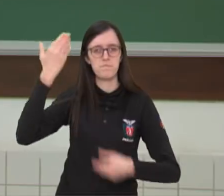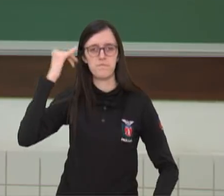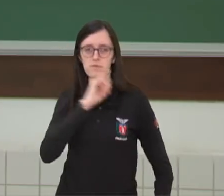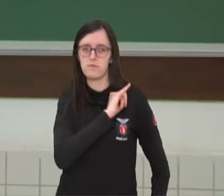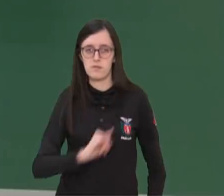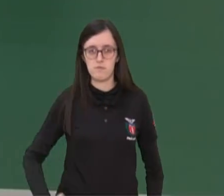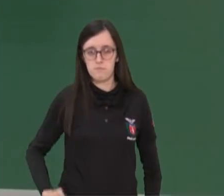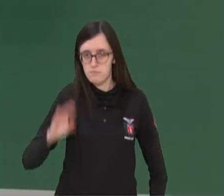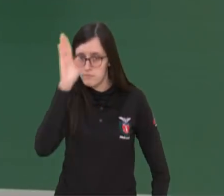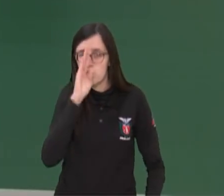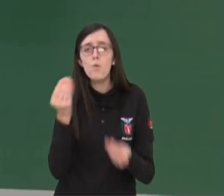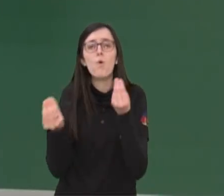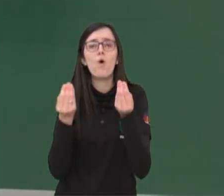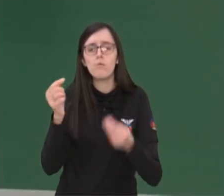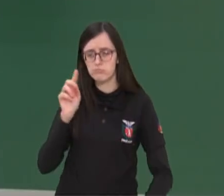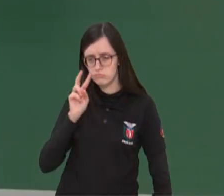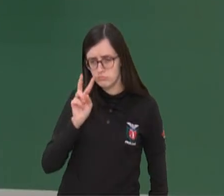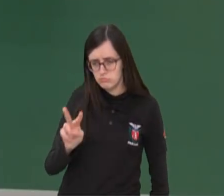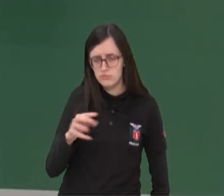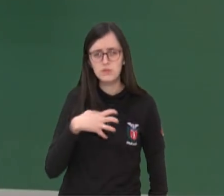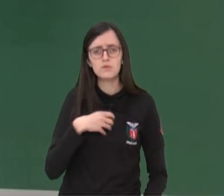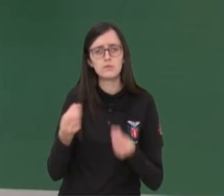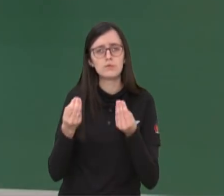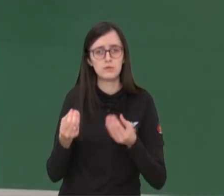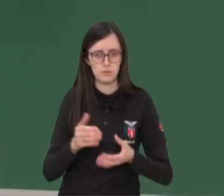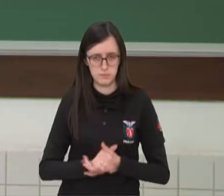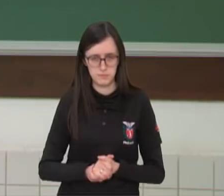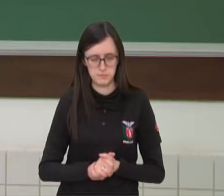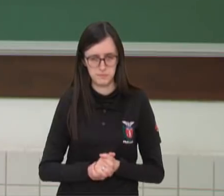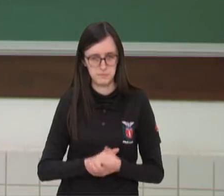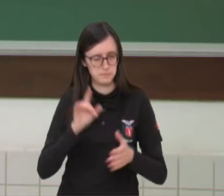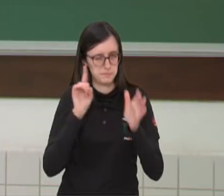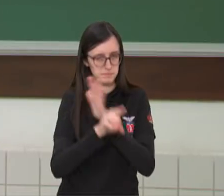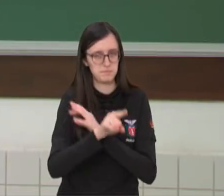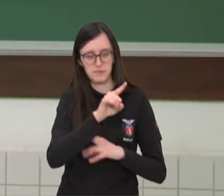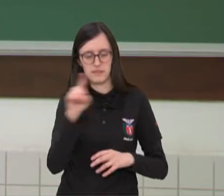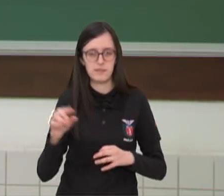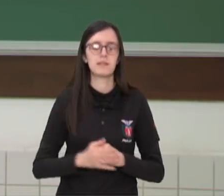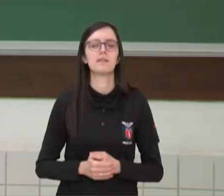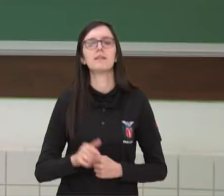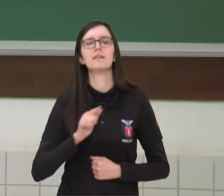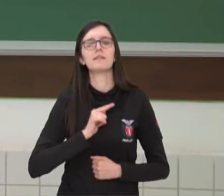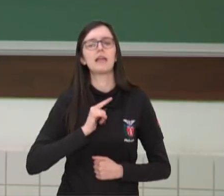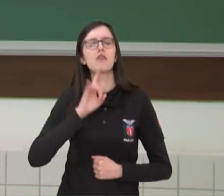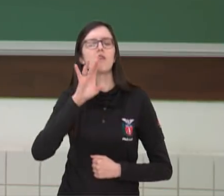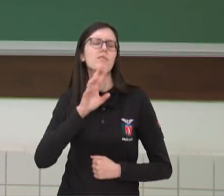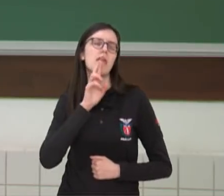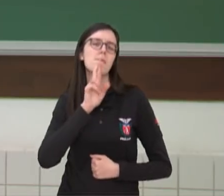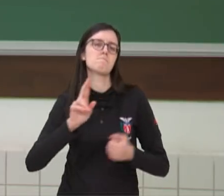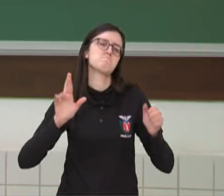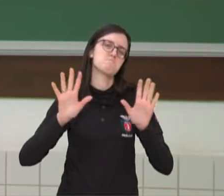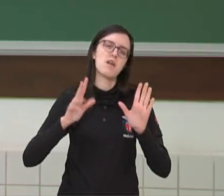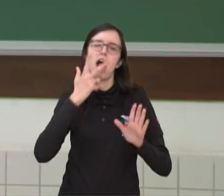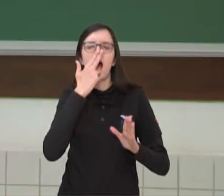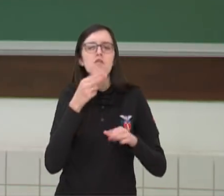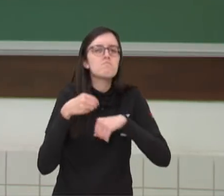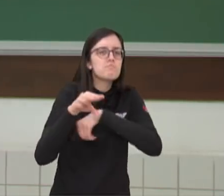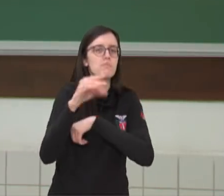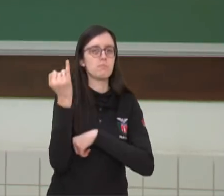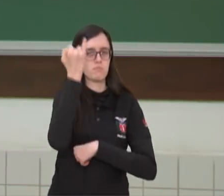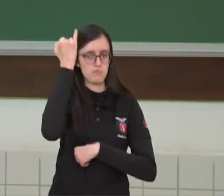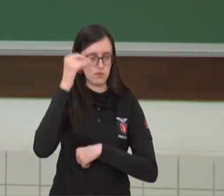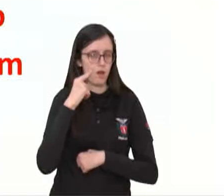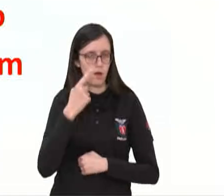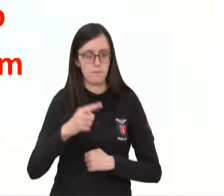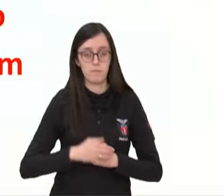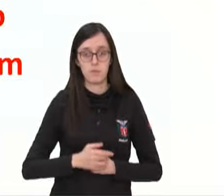3 raças elas eram vistas? Essa é a pergunta para você. Tem aqui uma ideia de resposta para a gente conversar sobre isso.